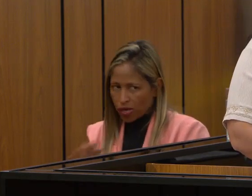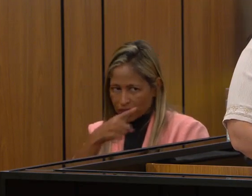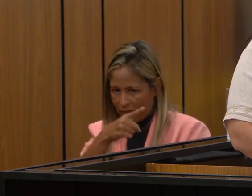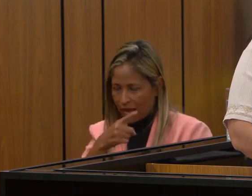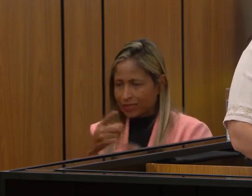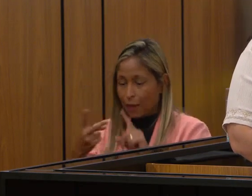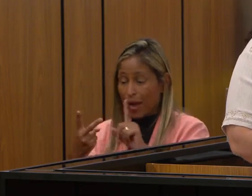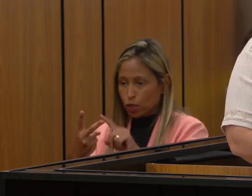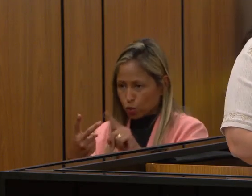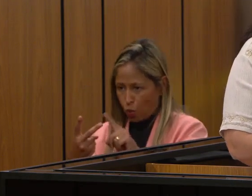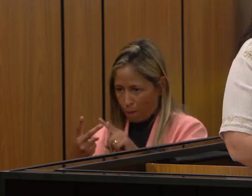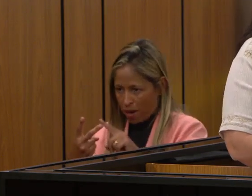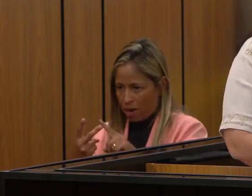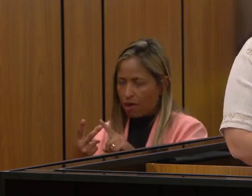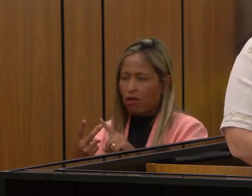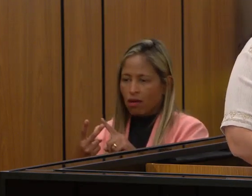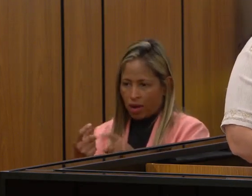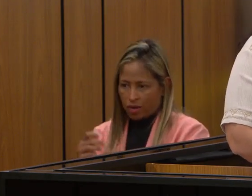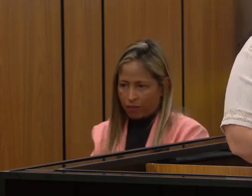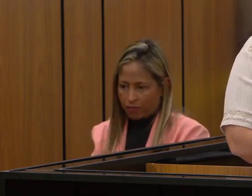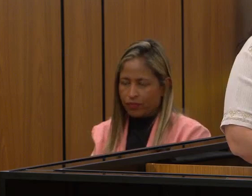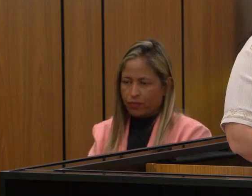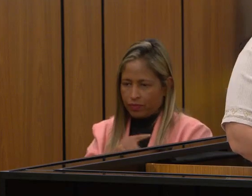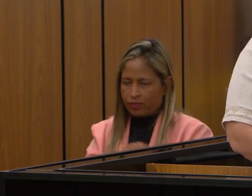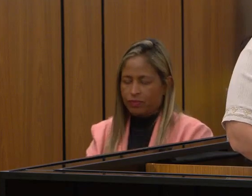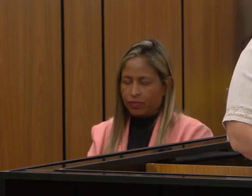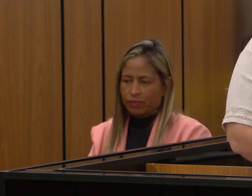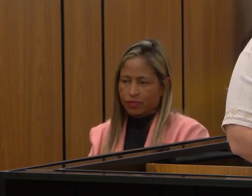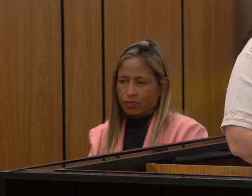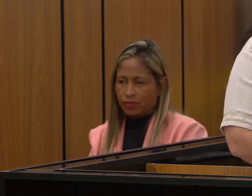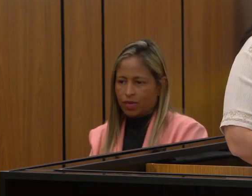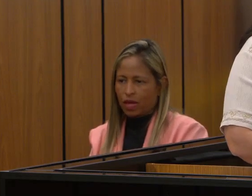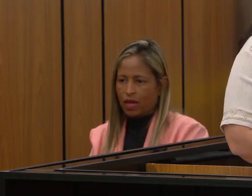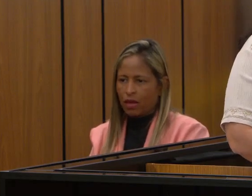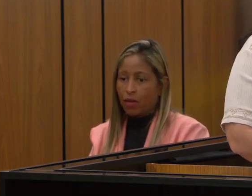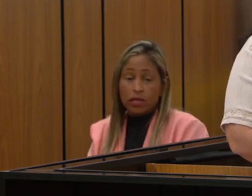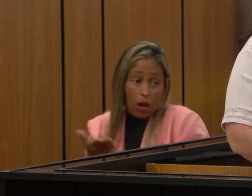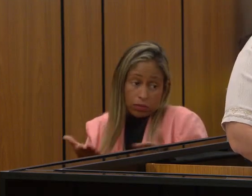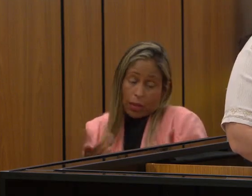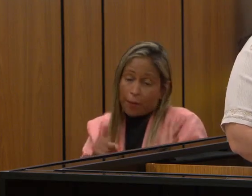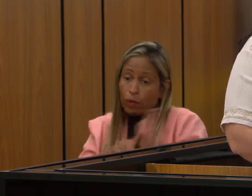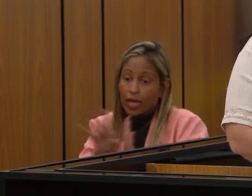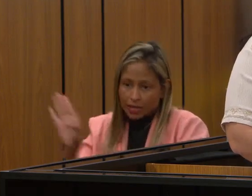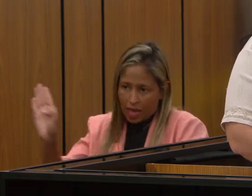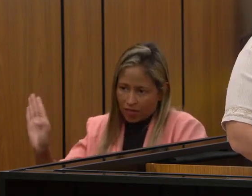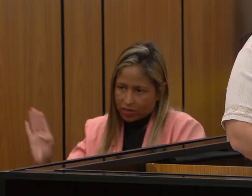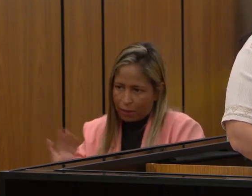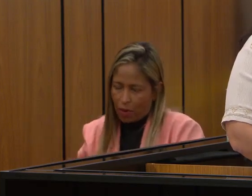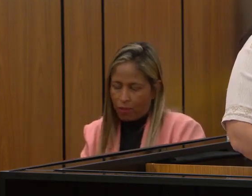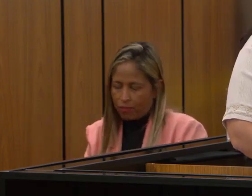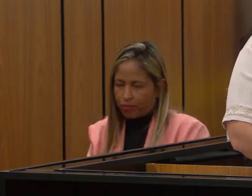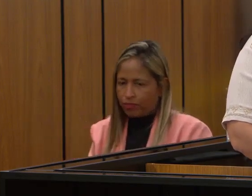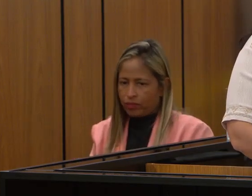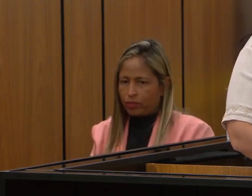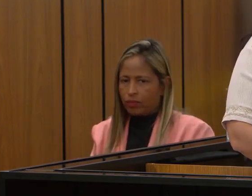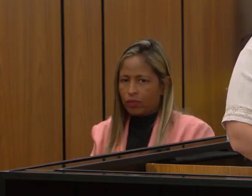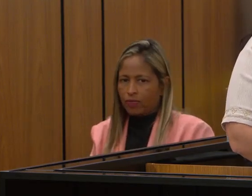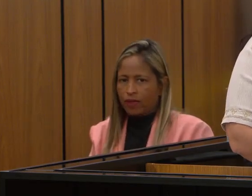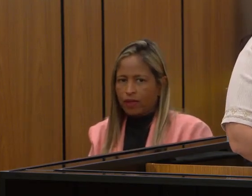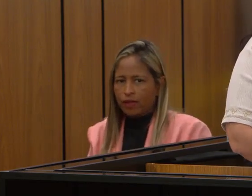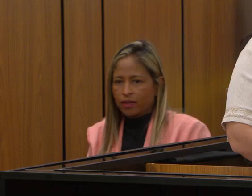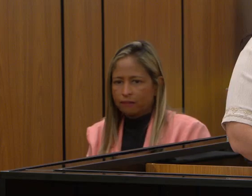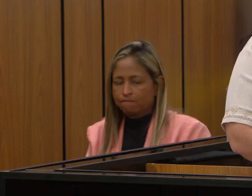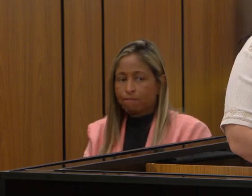a minha irmã chegou e não implantar mas eu falei eu não vou eu não vou porque deve ser igual